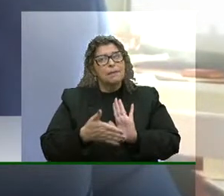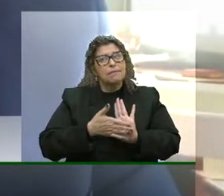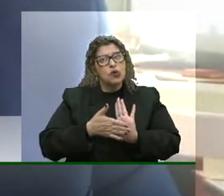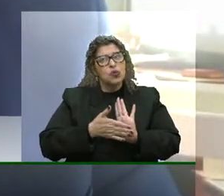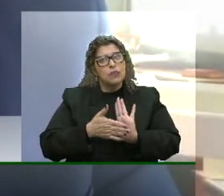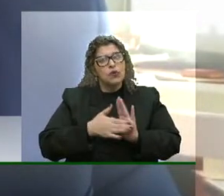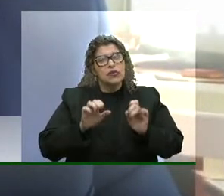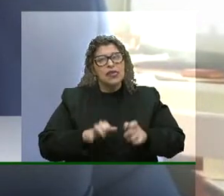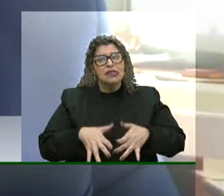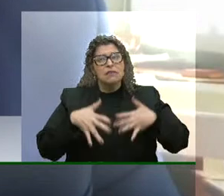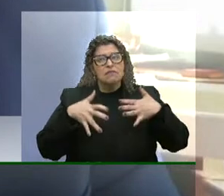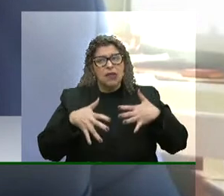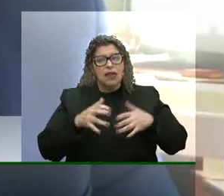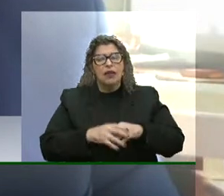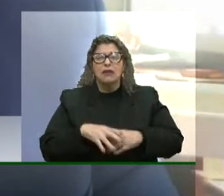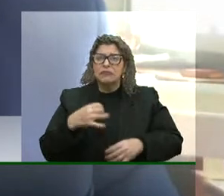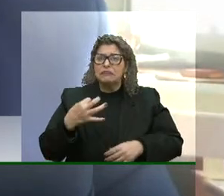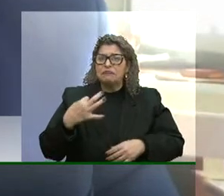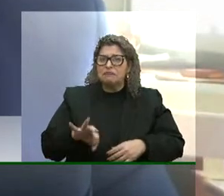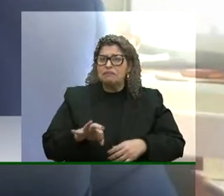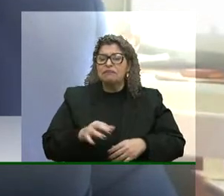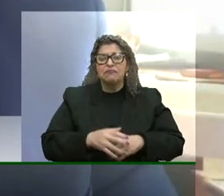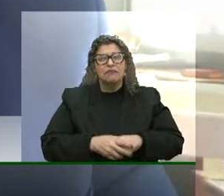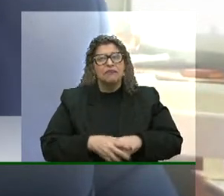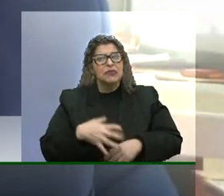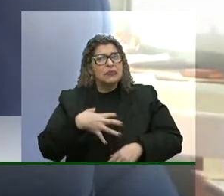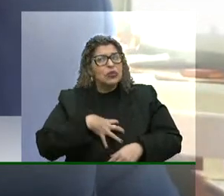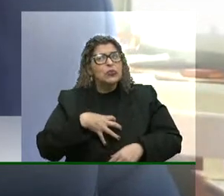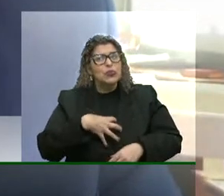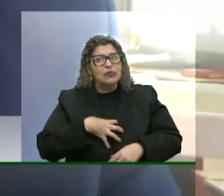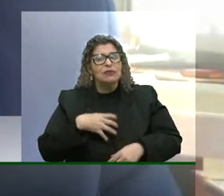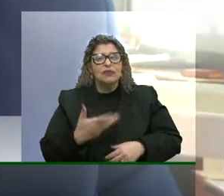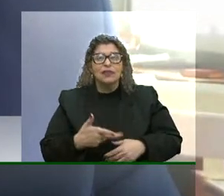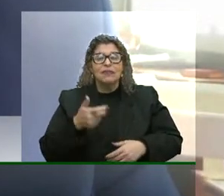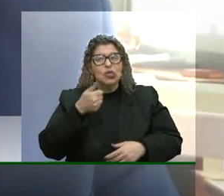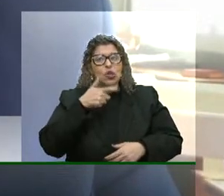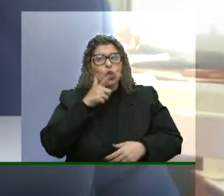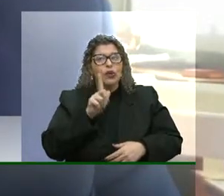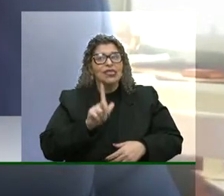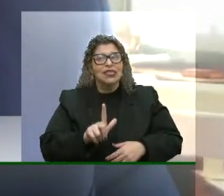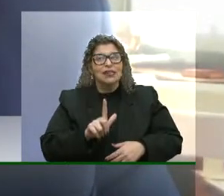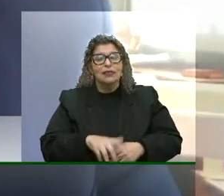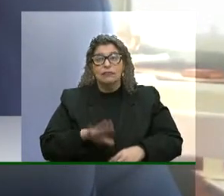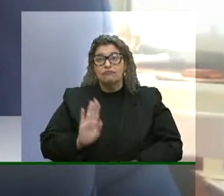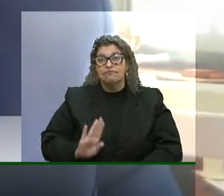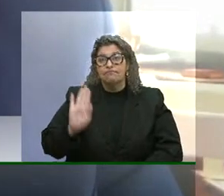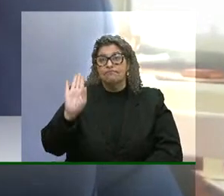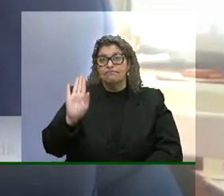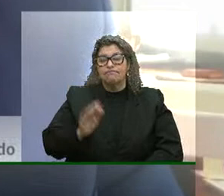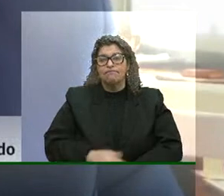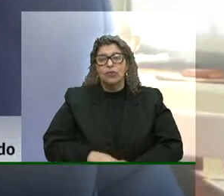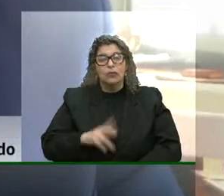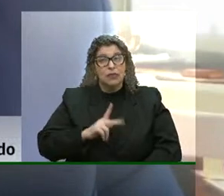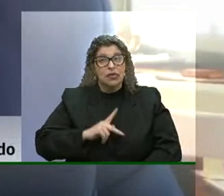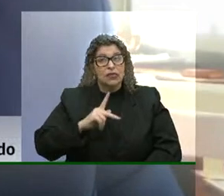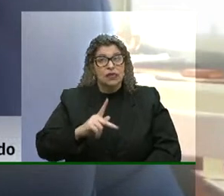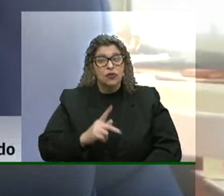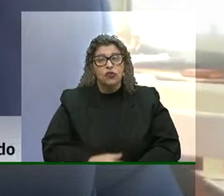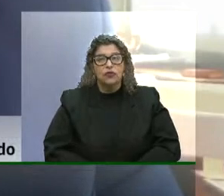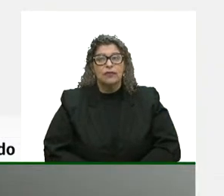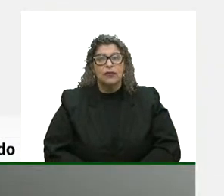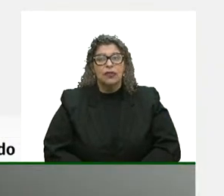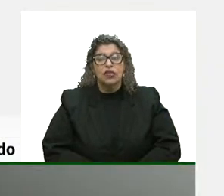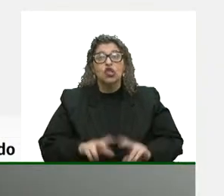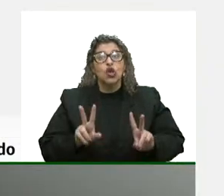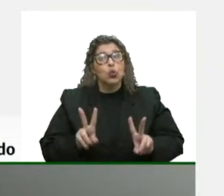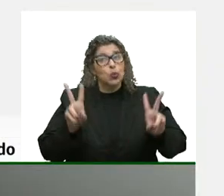Assembleia. Me parece que foi uma atitude, embora ele não tivesse conquistado... Deputado Tiago, só peço a Vossa Excelência que o